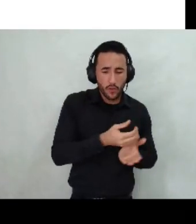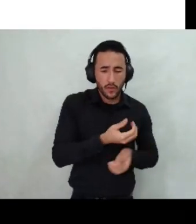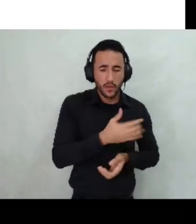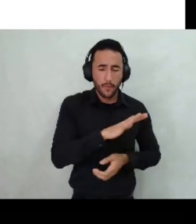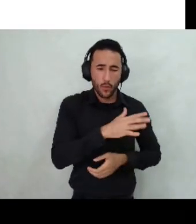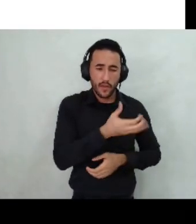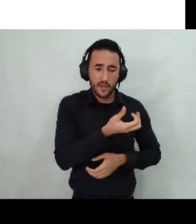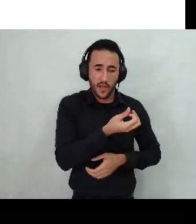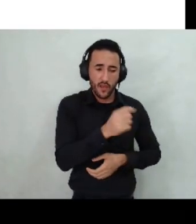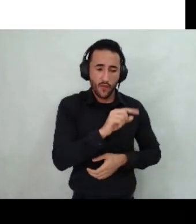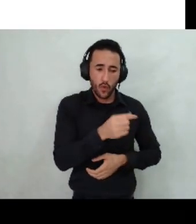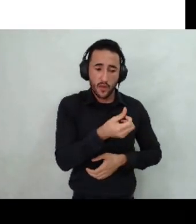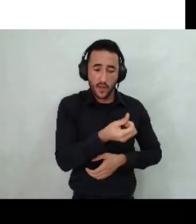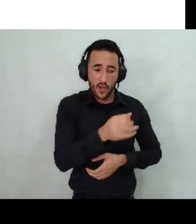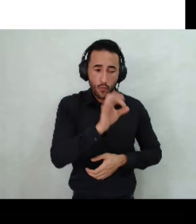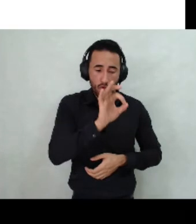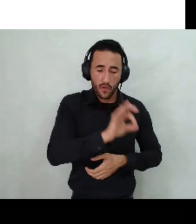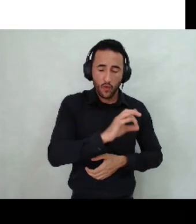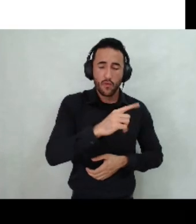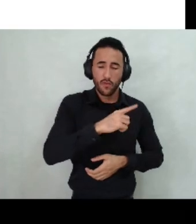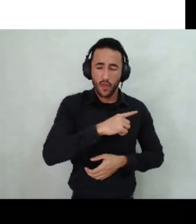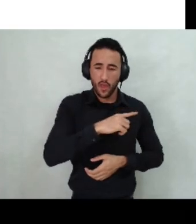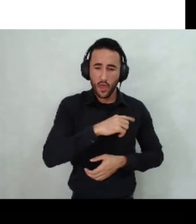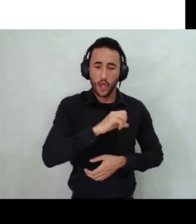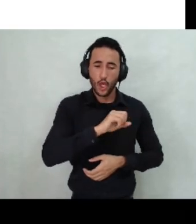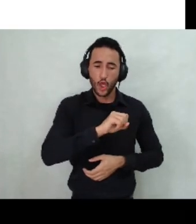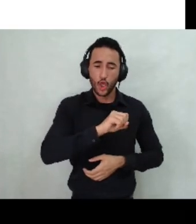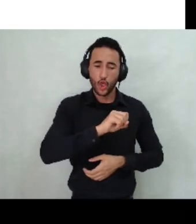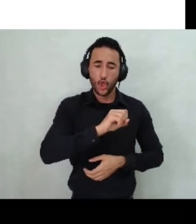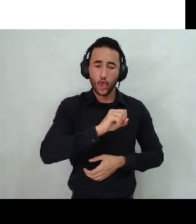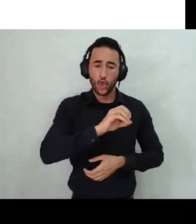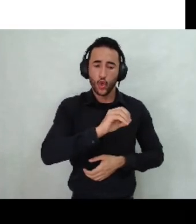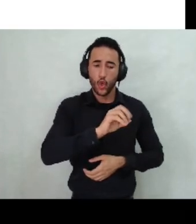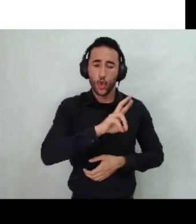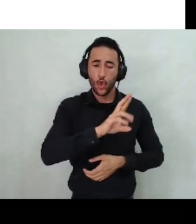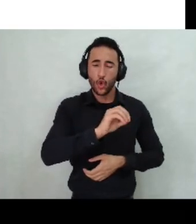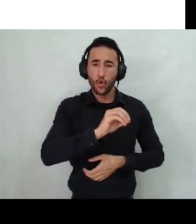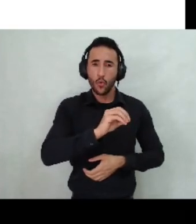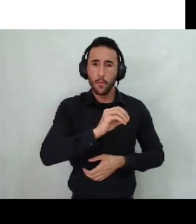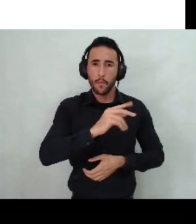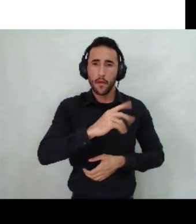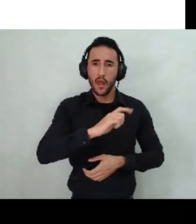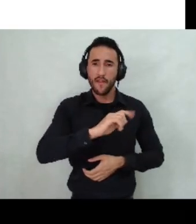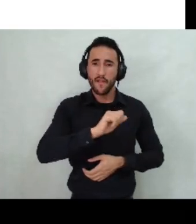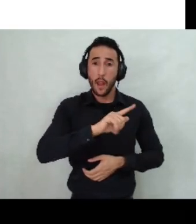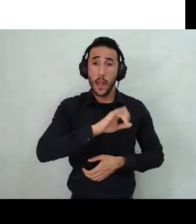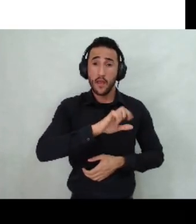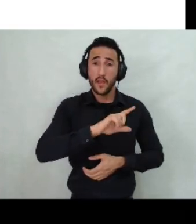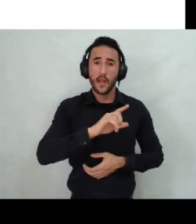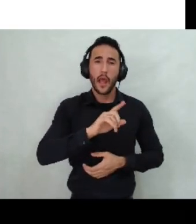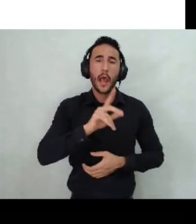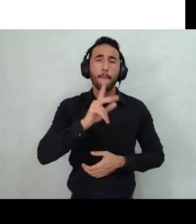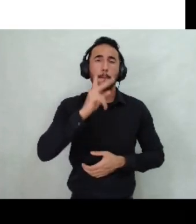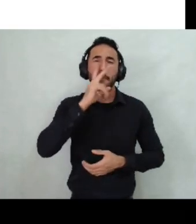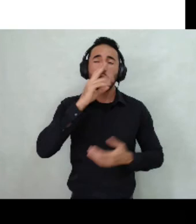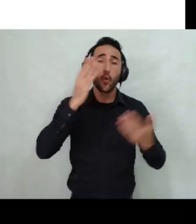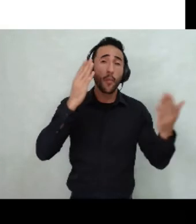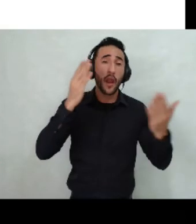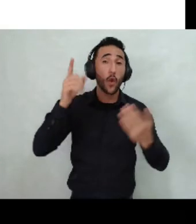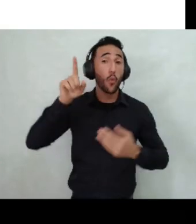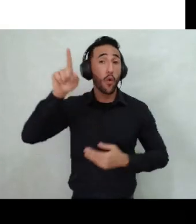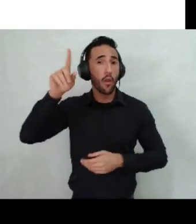de soroprevalência, se aproxima dos dados obtidos na Espanha, que identificou alguma coisa em torno de 5%